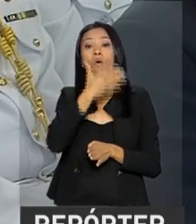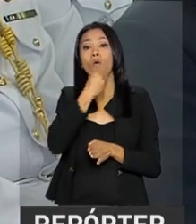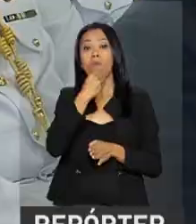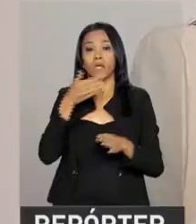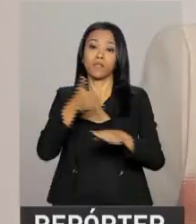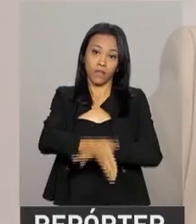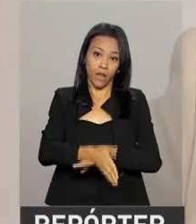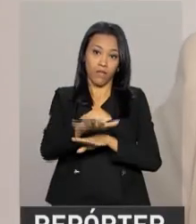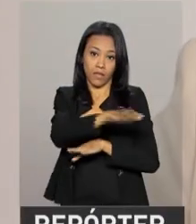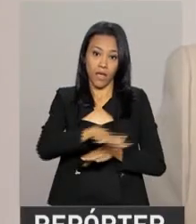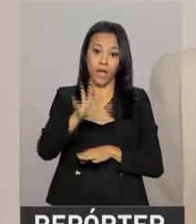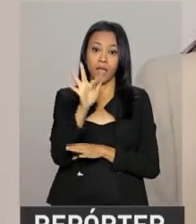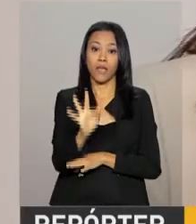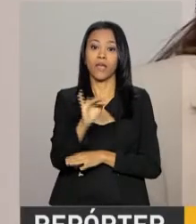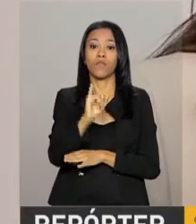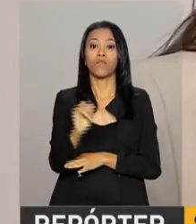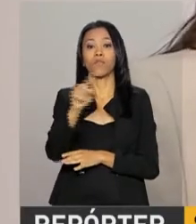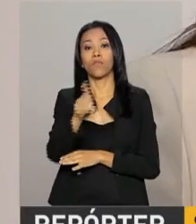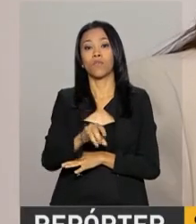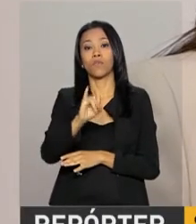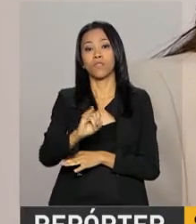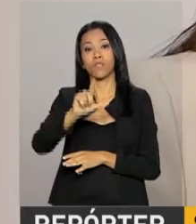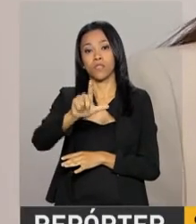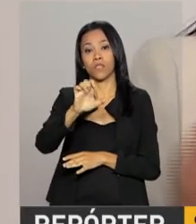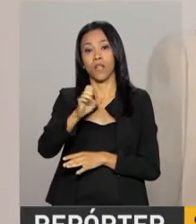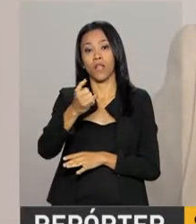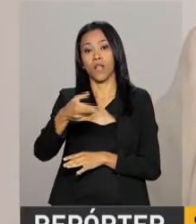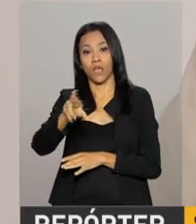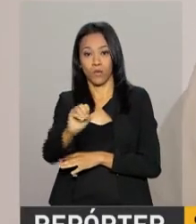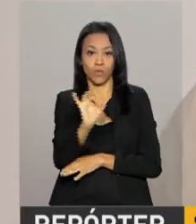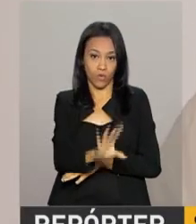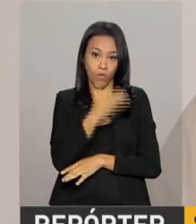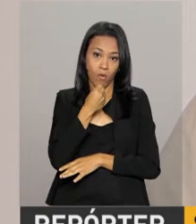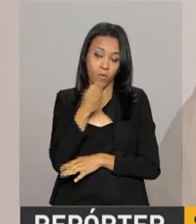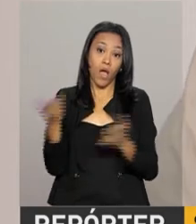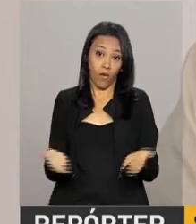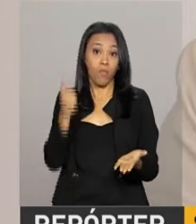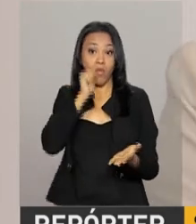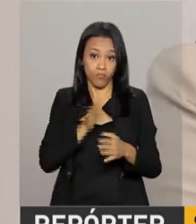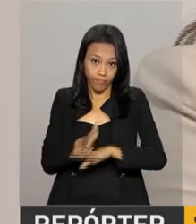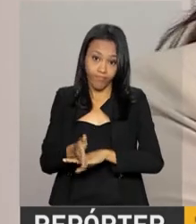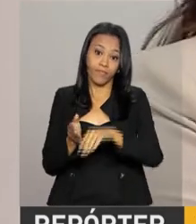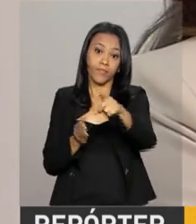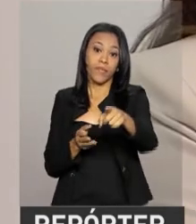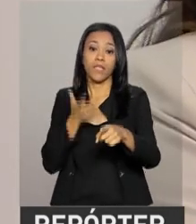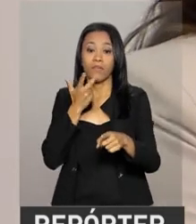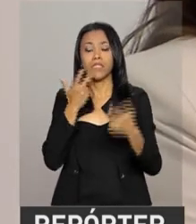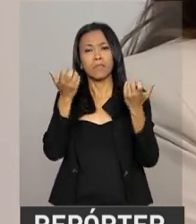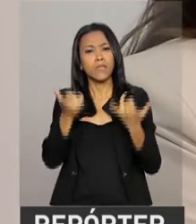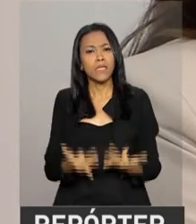homens a marinha do brasil assim como todas as forças armadas ela tinha um princípio muito importante que é o princípio da defesa